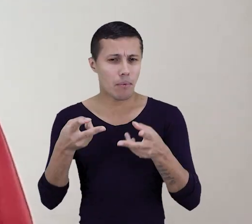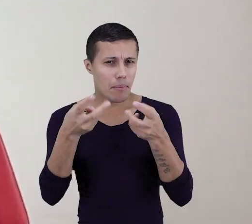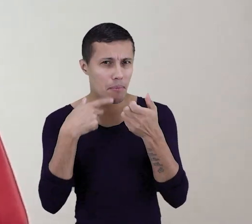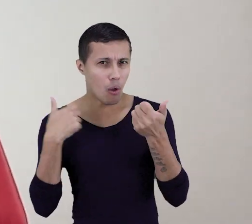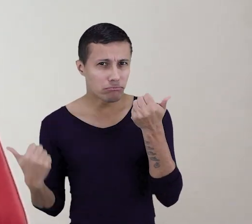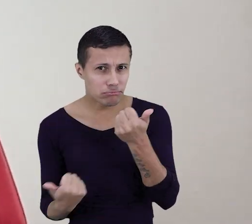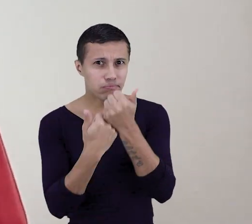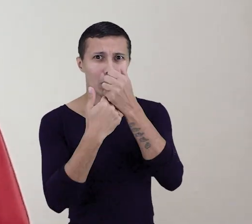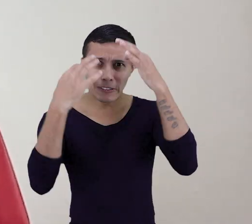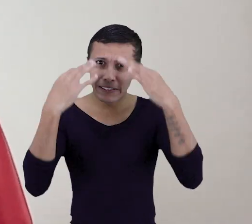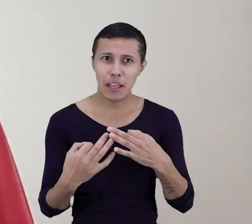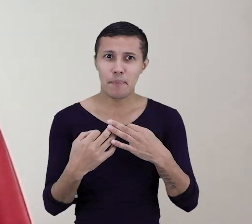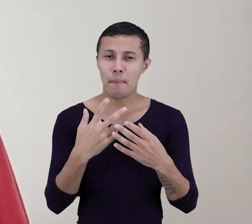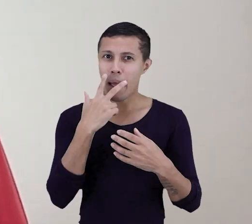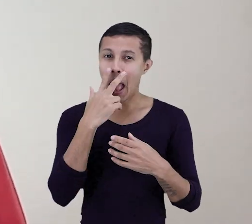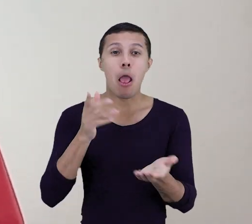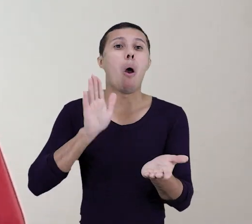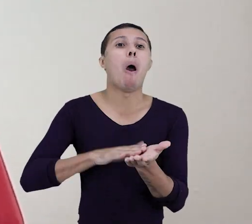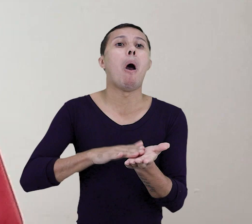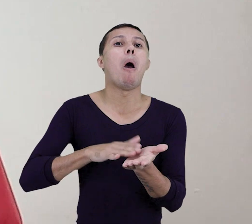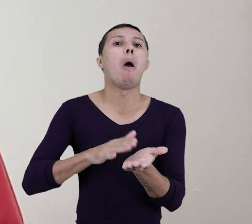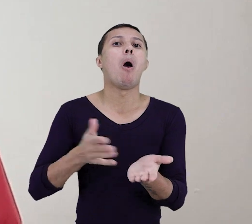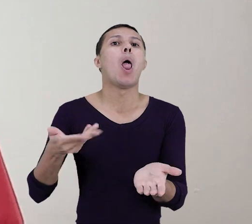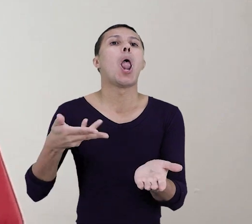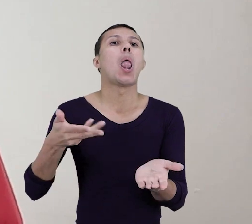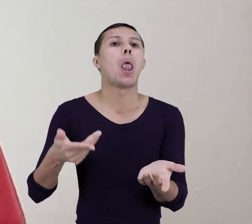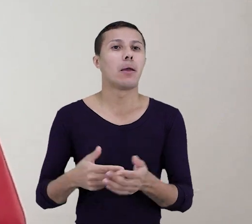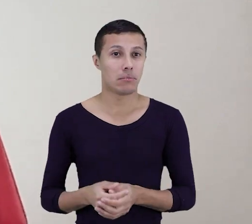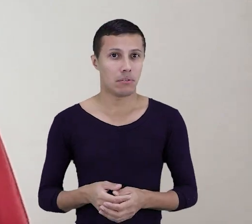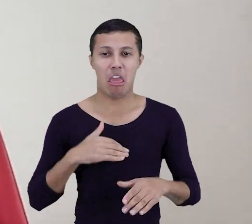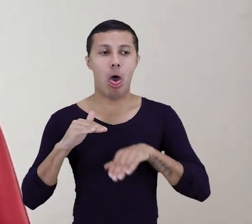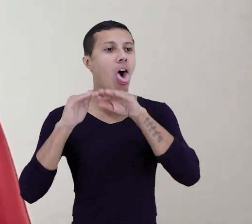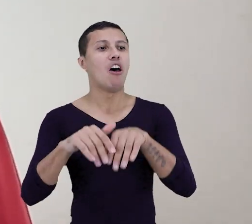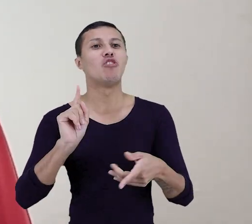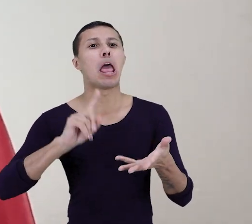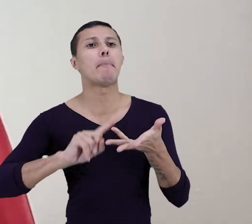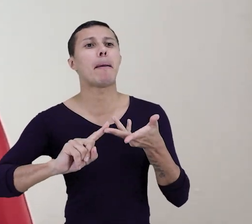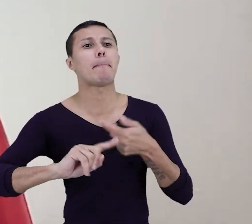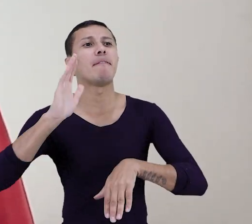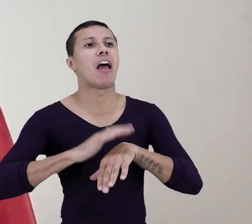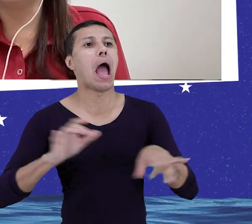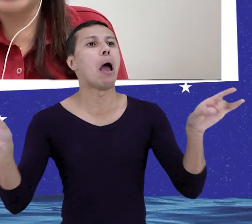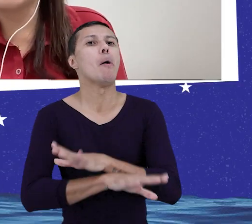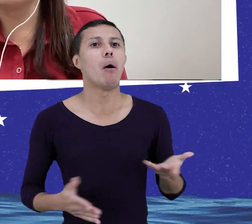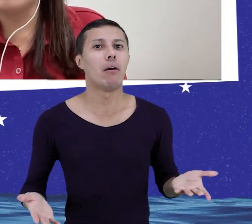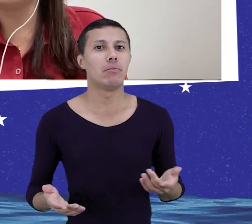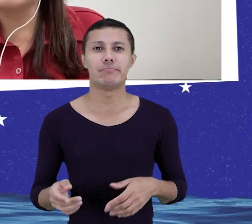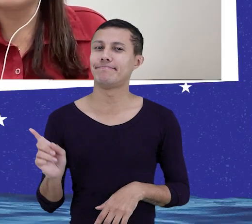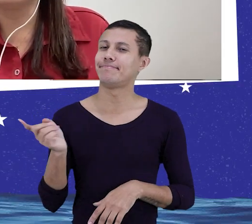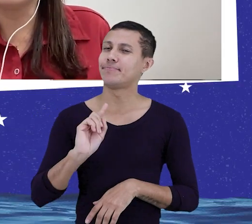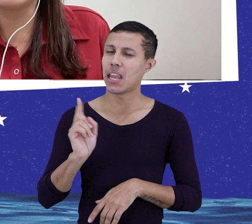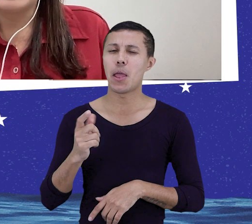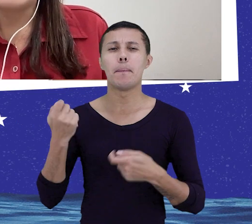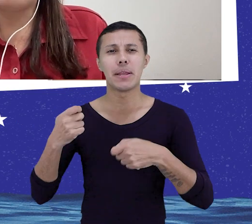apoio, né? E não simplesmente cobrar, não simplesmente virar e falar assim, não, você tem que fazer, ponto. Não, eu tenho que também